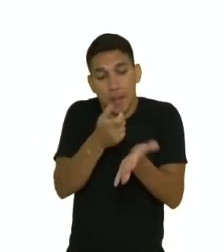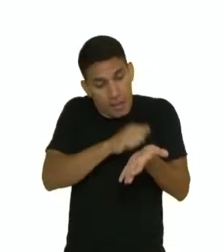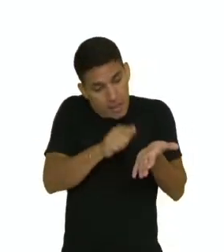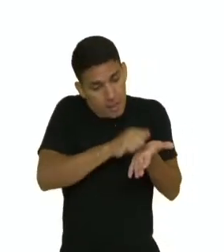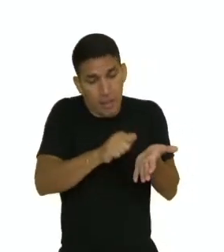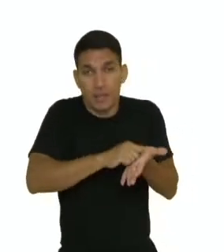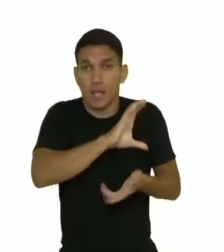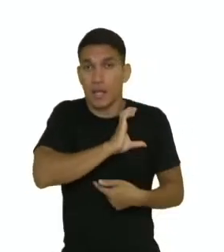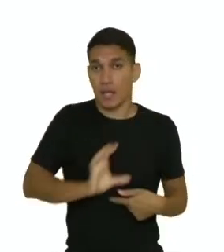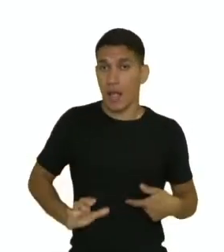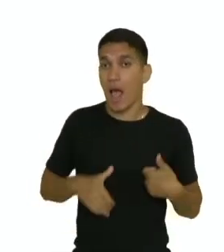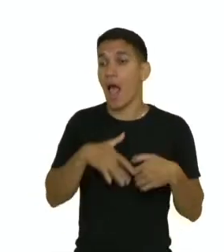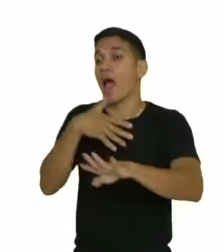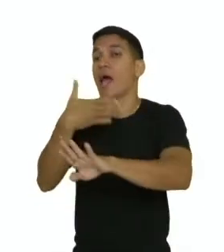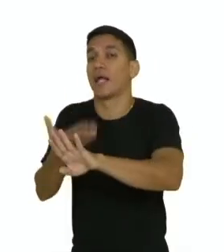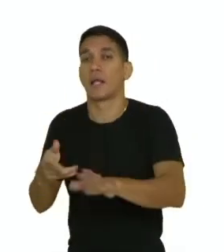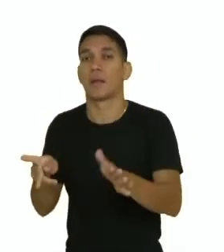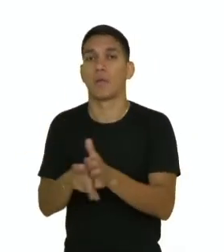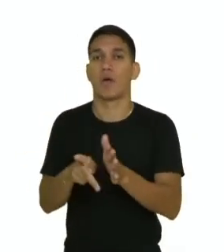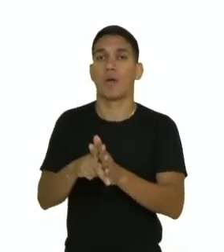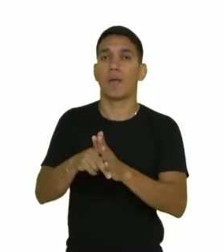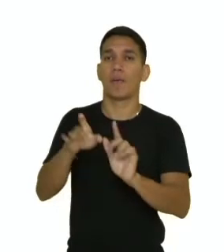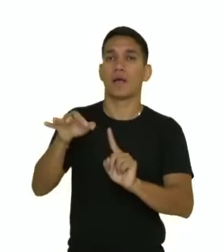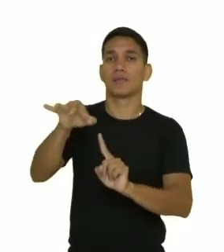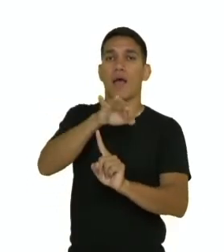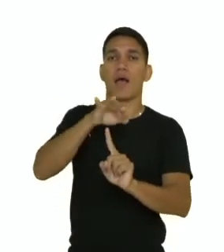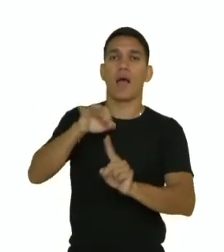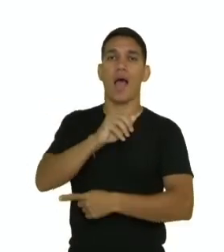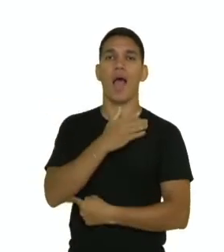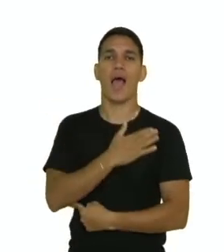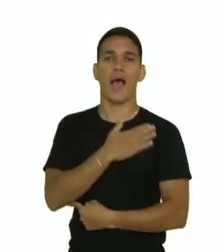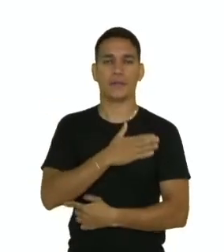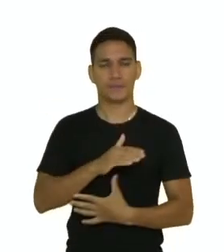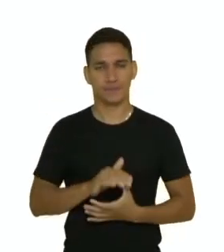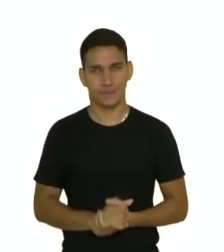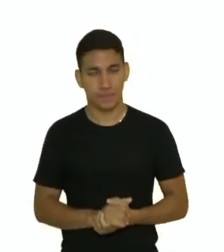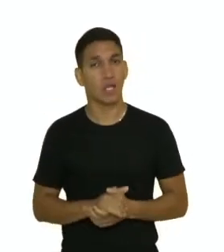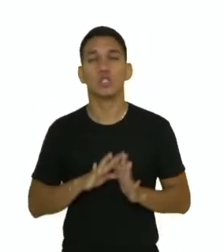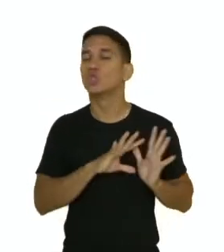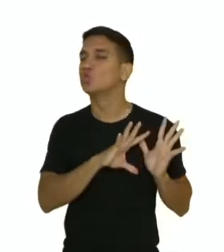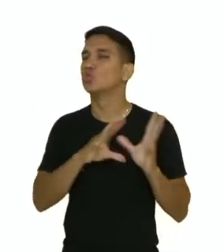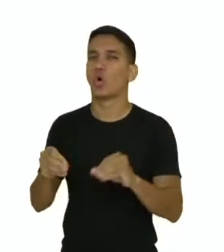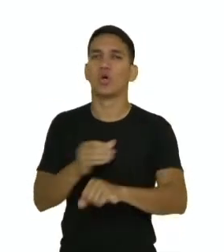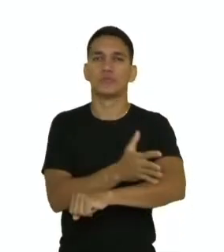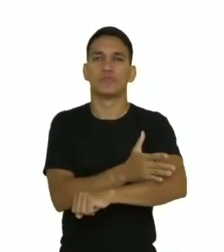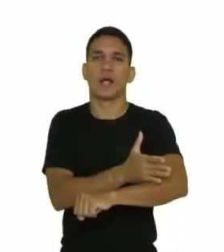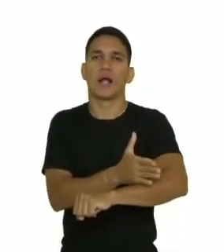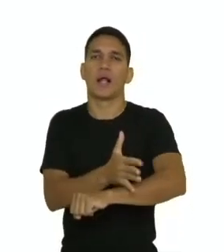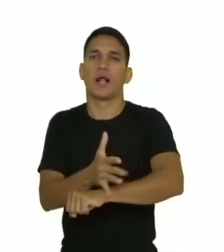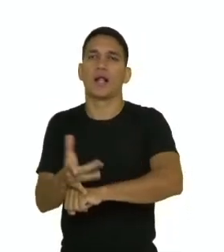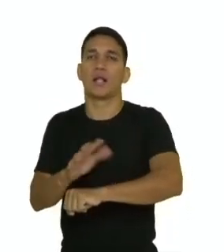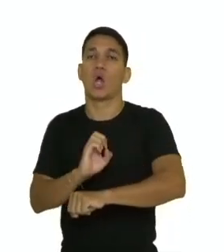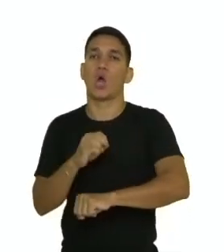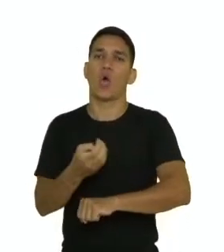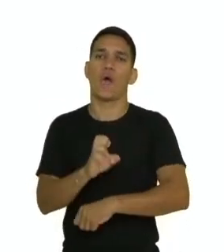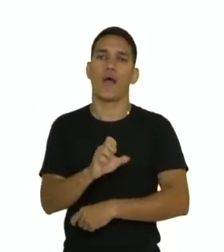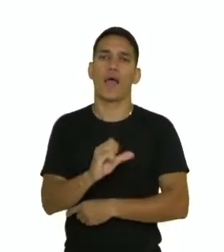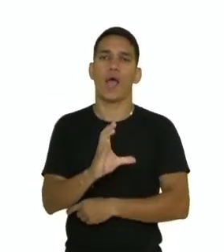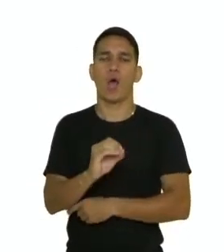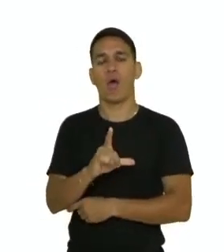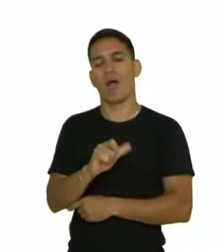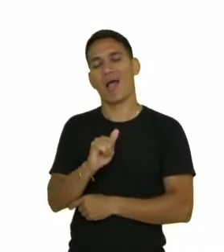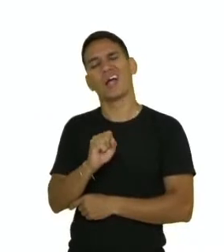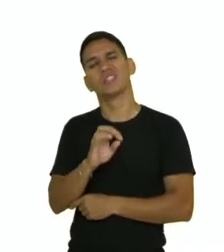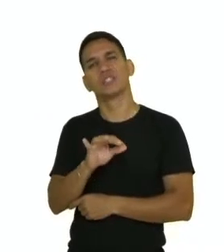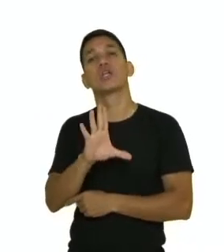cristãos até a filosofia do Agostinho, né? Do Santo Agostinho, e todo o período medieval ou escolástico, cujo